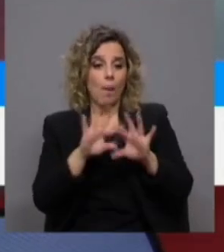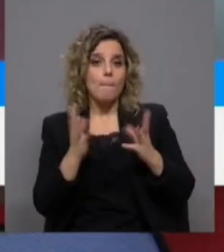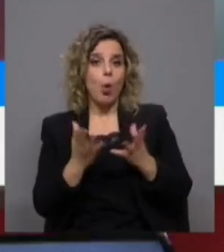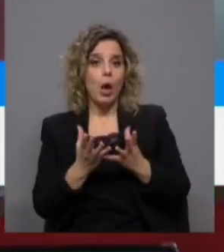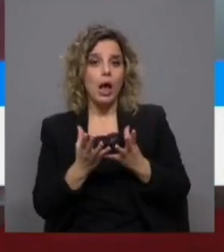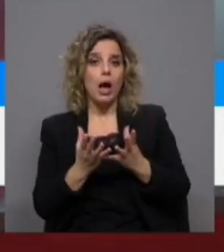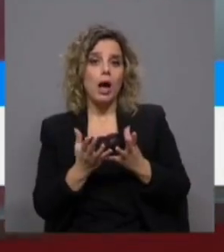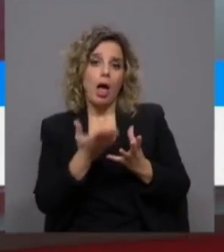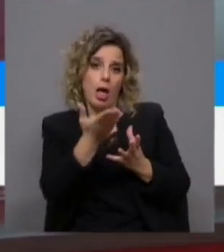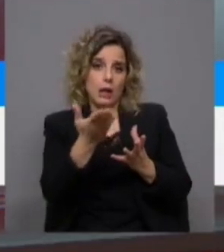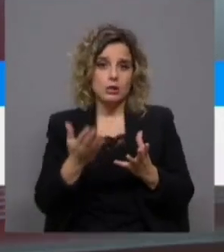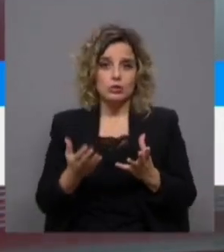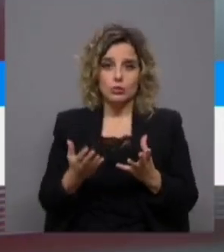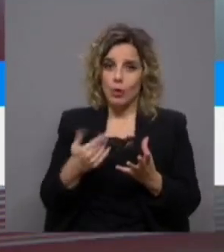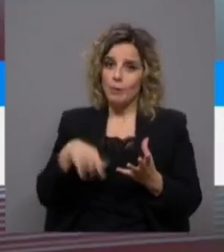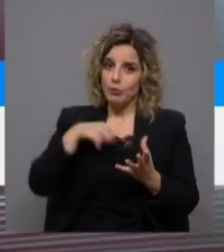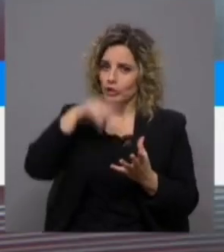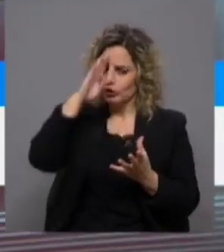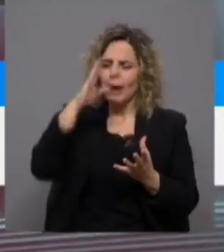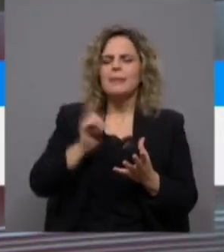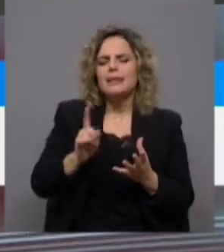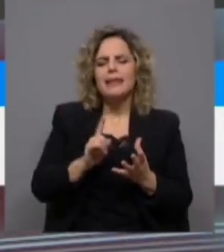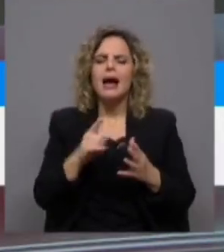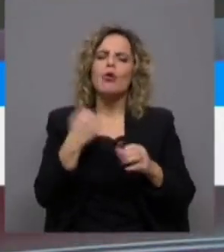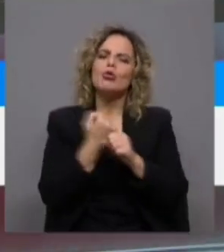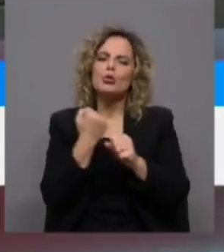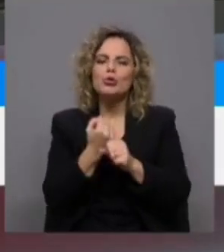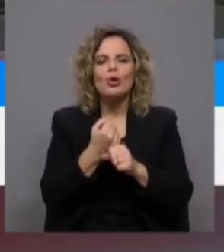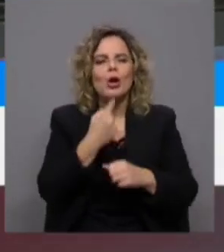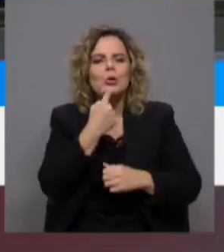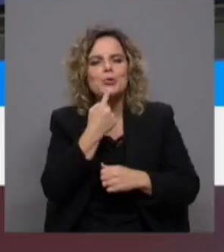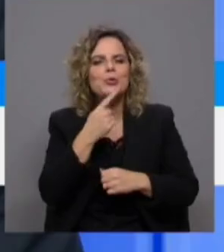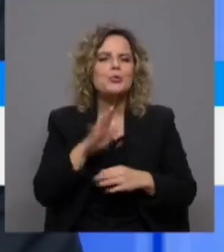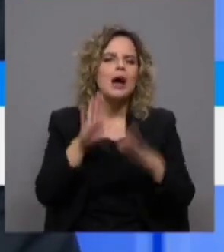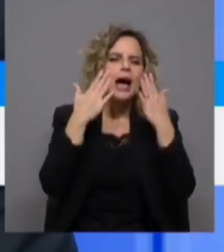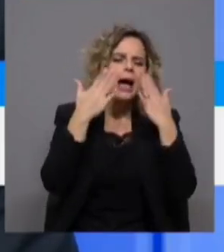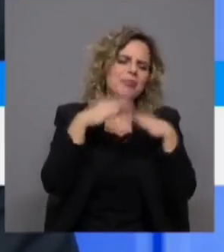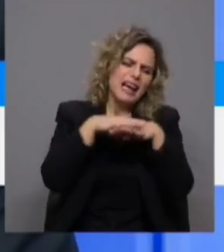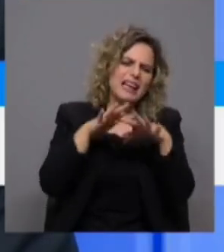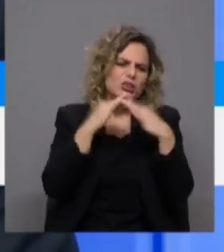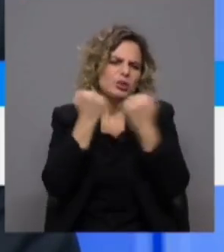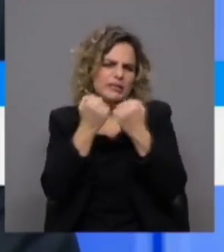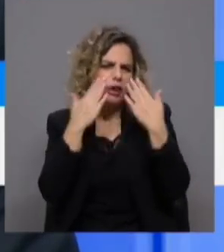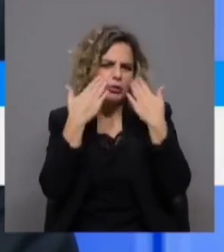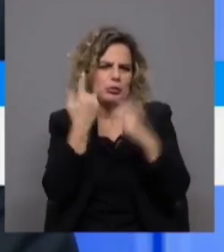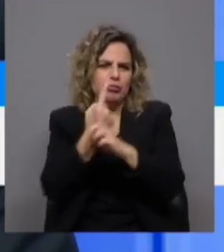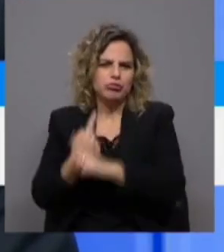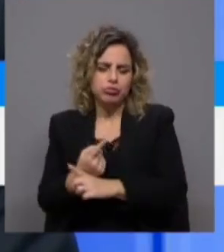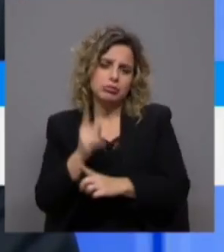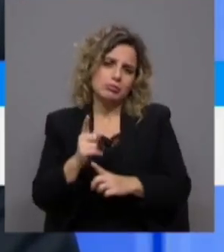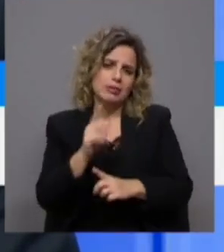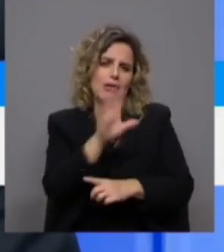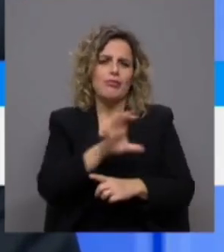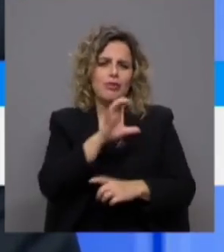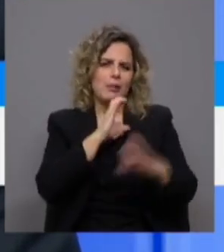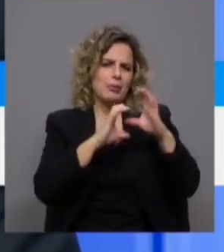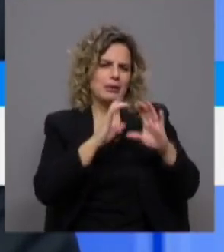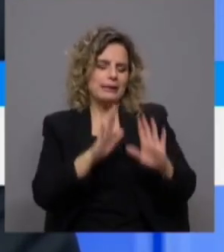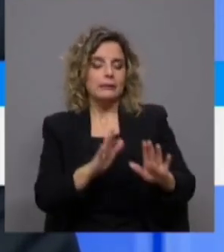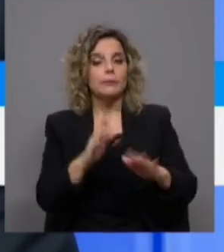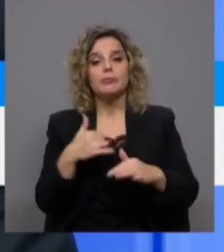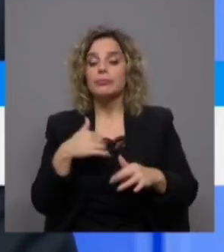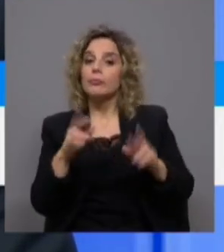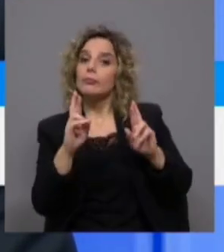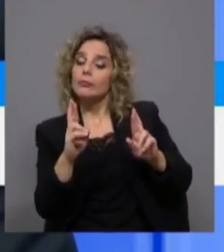e para nós sabemos que se esqueçam também ajuda muito nas redes sociais no Eletro mas não uma forma não deram indicativa região e